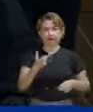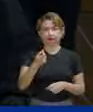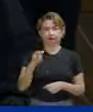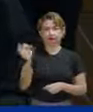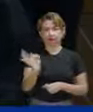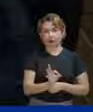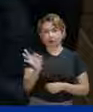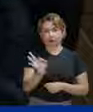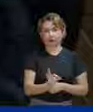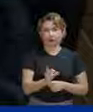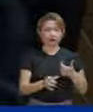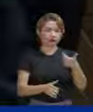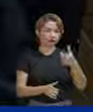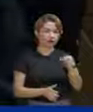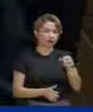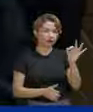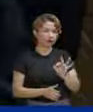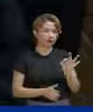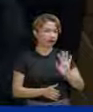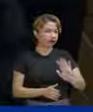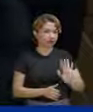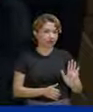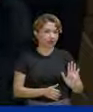20%, não 10%.